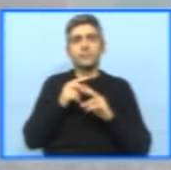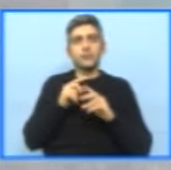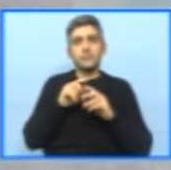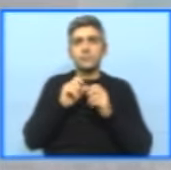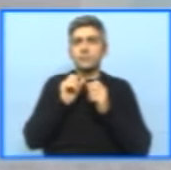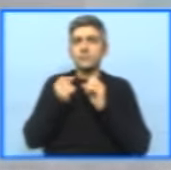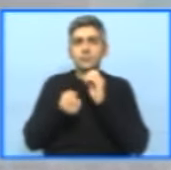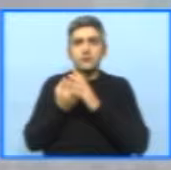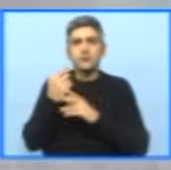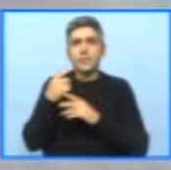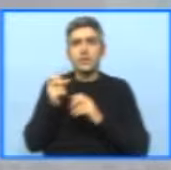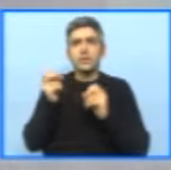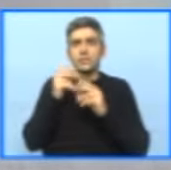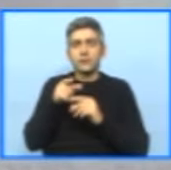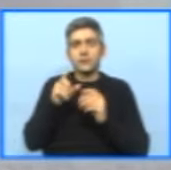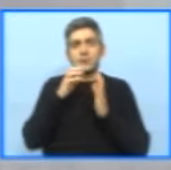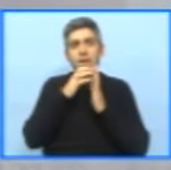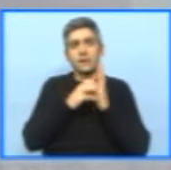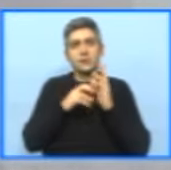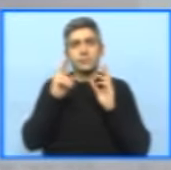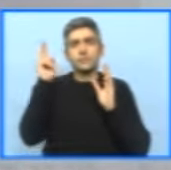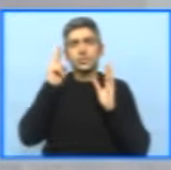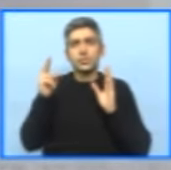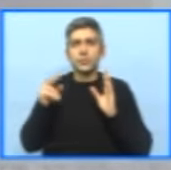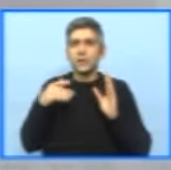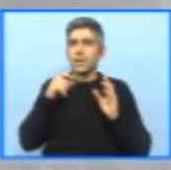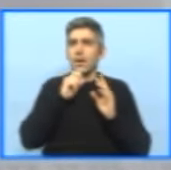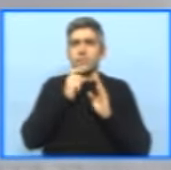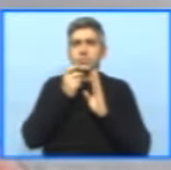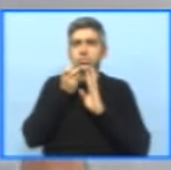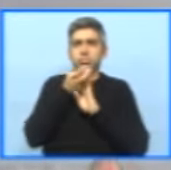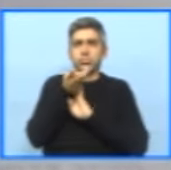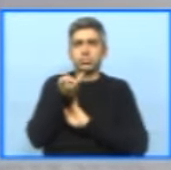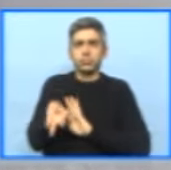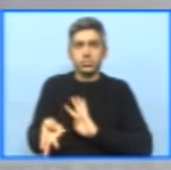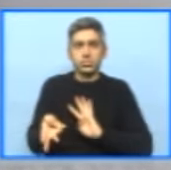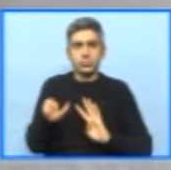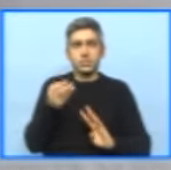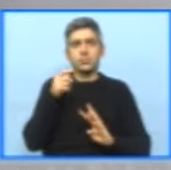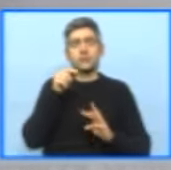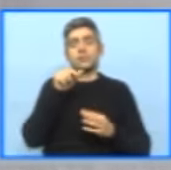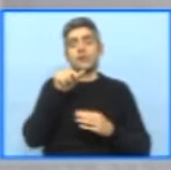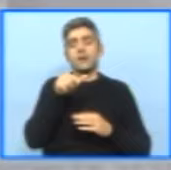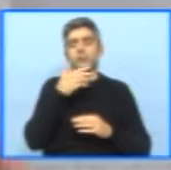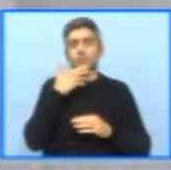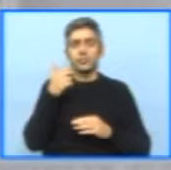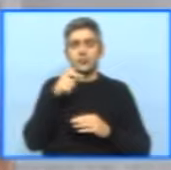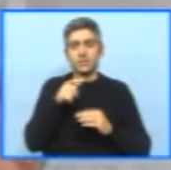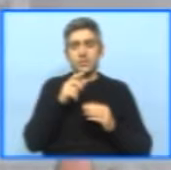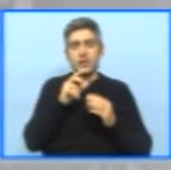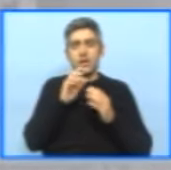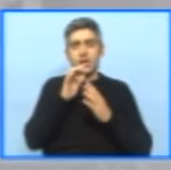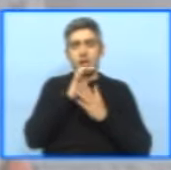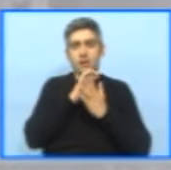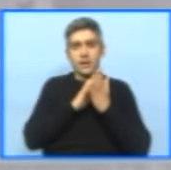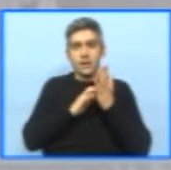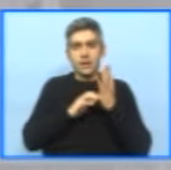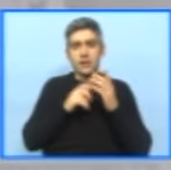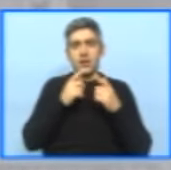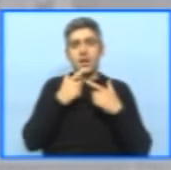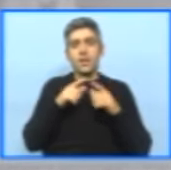até pinturas sobre este texto. E, de facto, a beleza deste texto também partilha muita da linguagem simbólica e